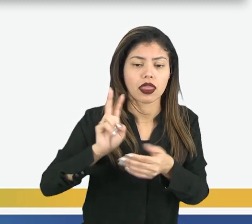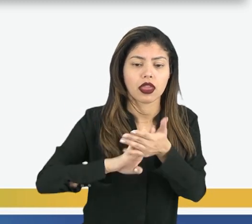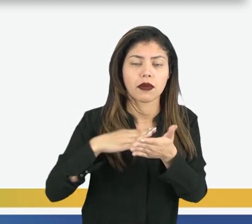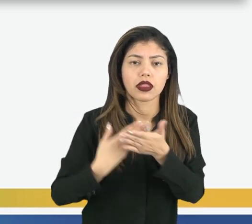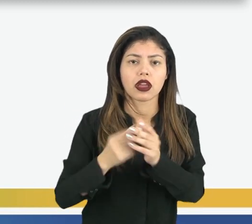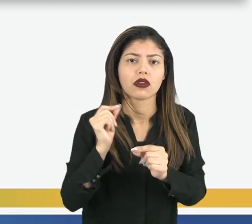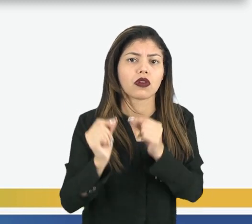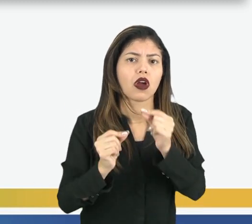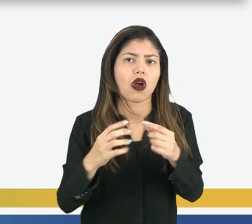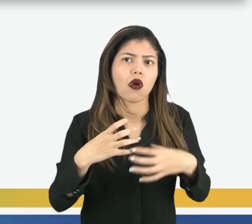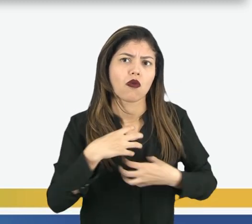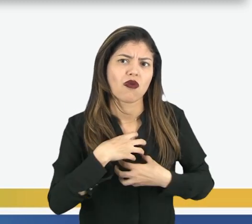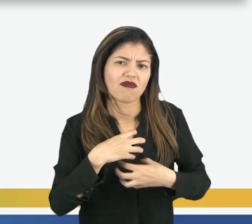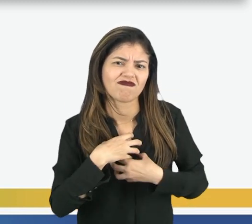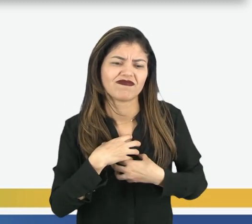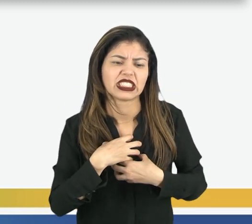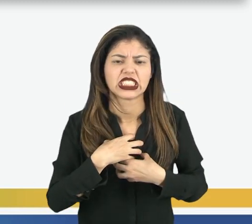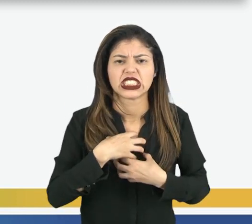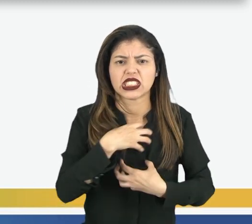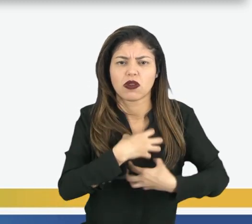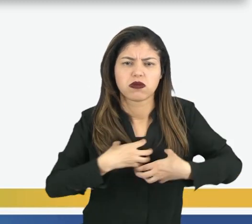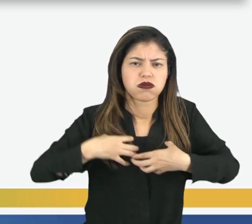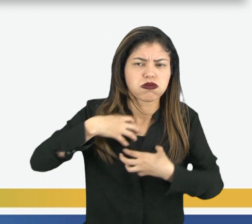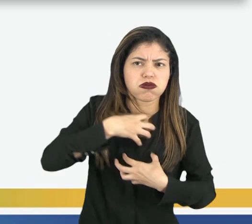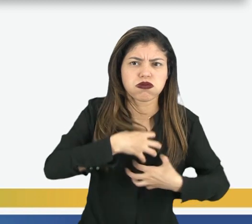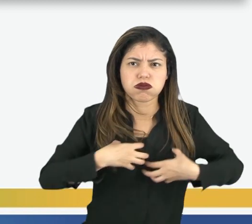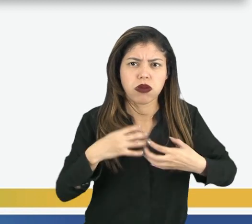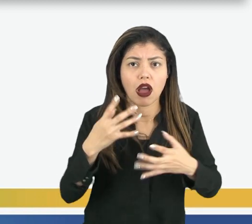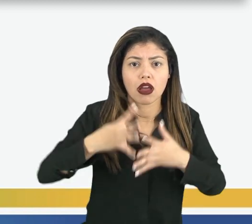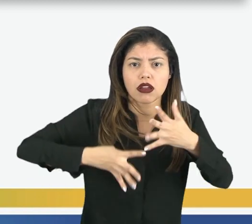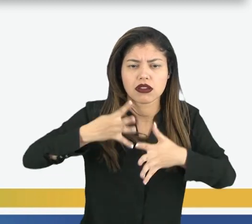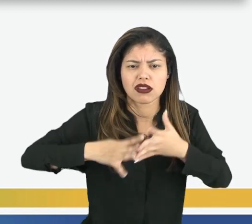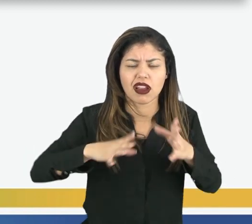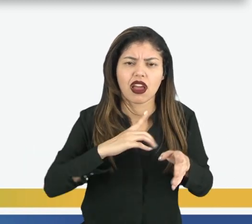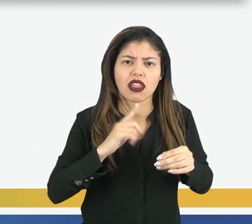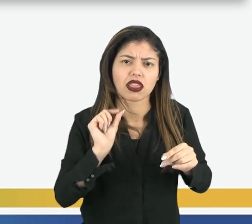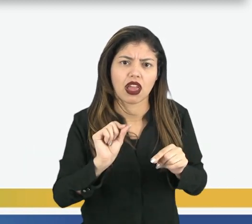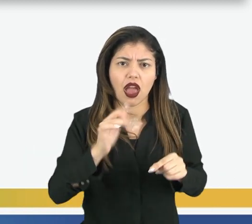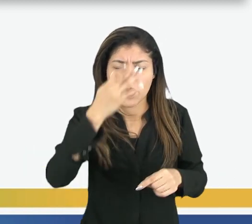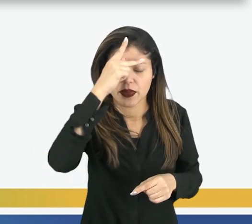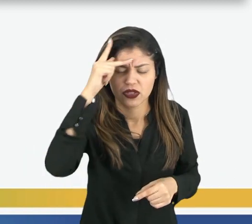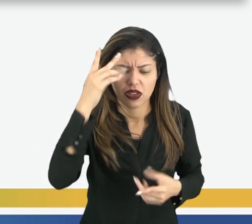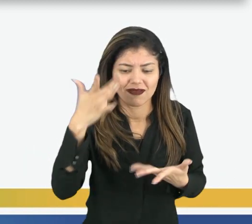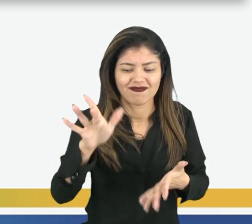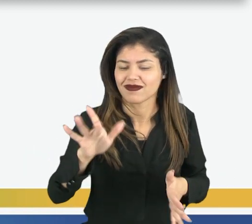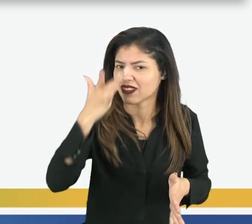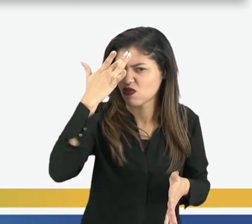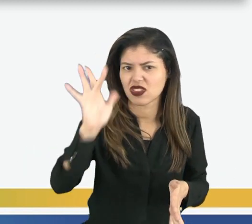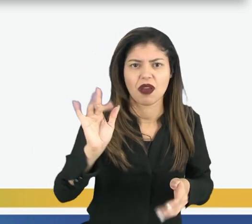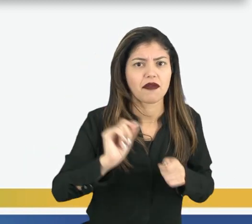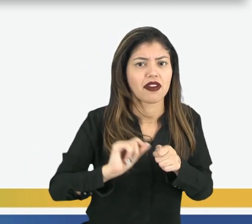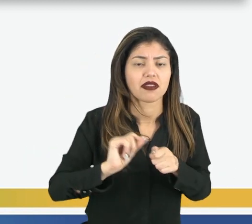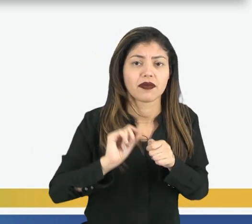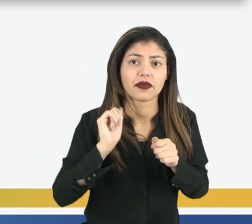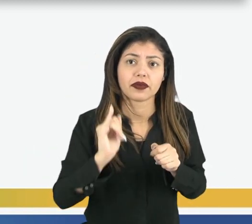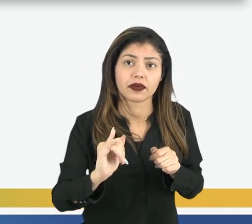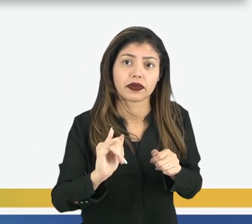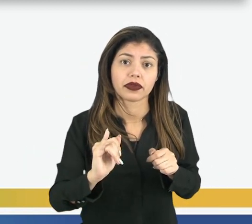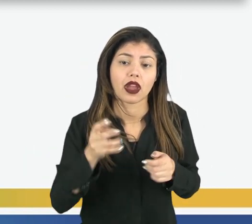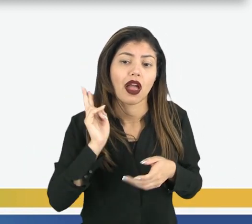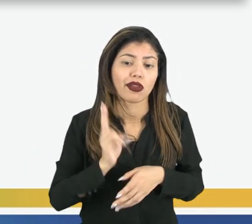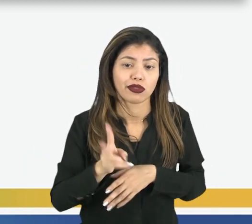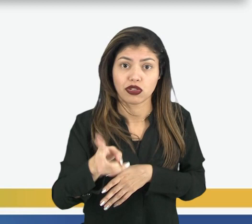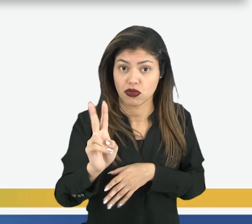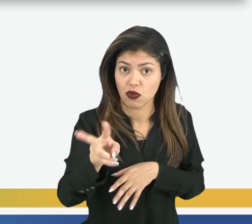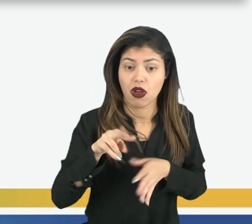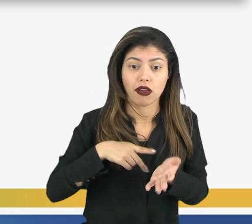interpretado como um momento de crise, um conflito, em que a pessoa não sabe o que fazer, se ela